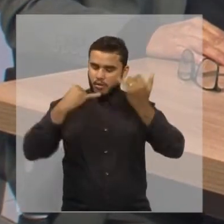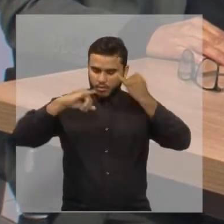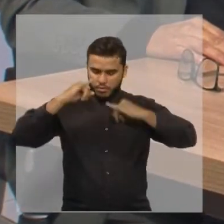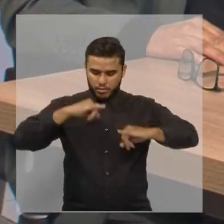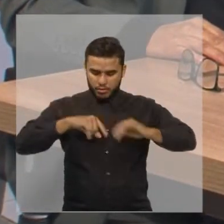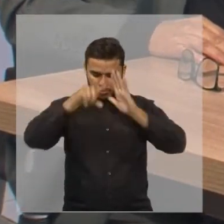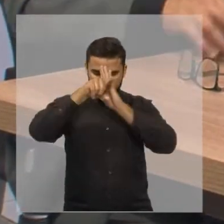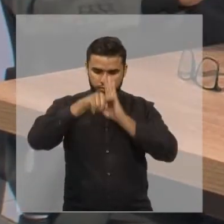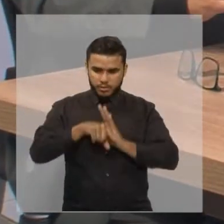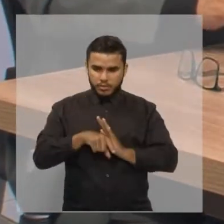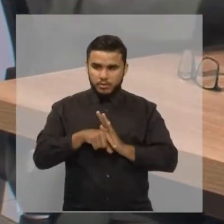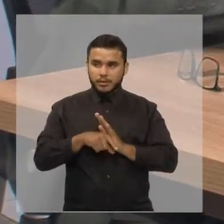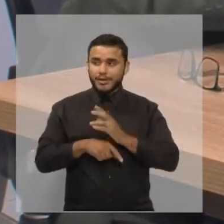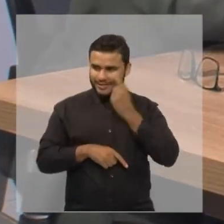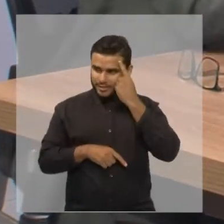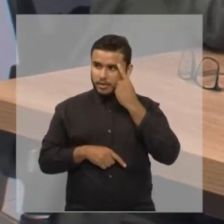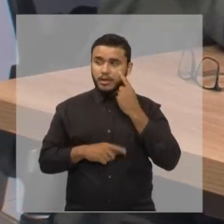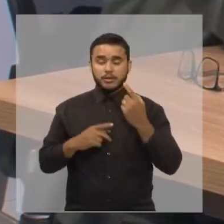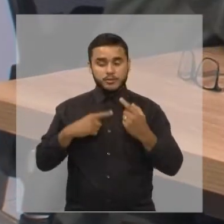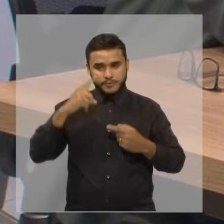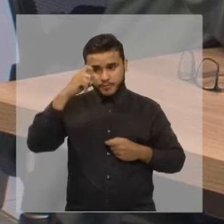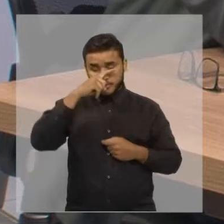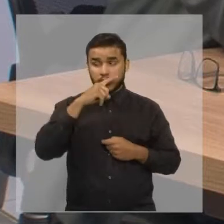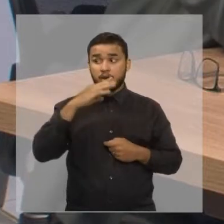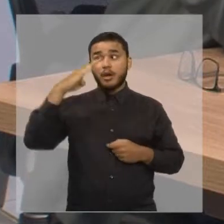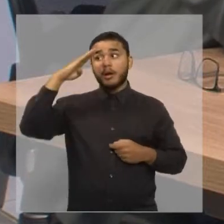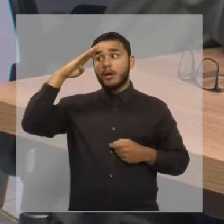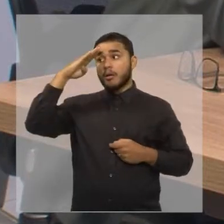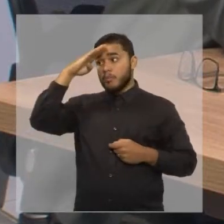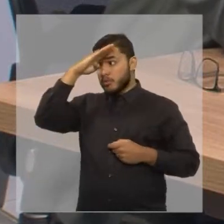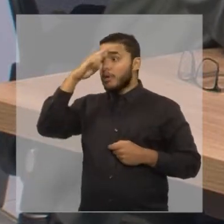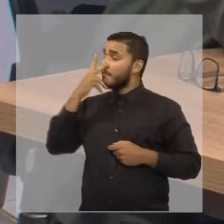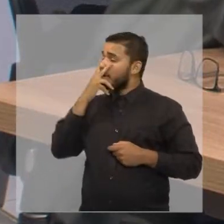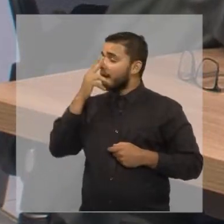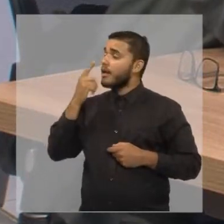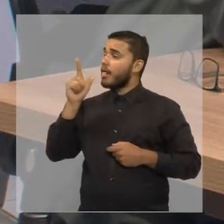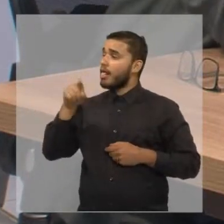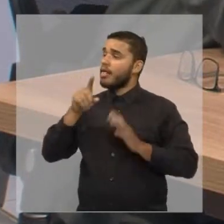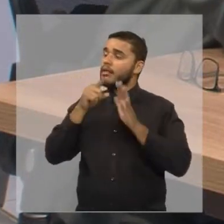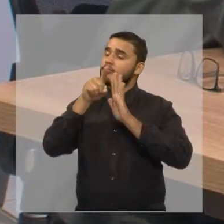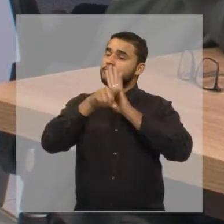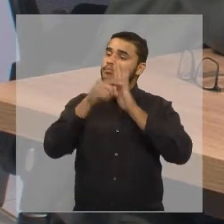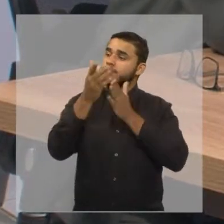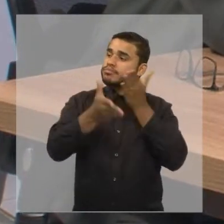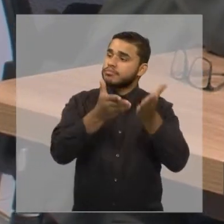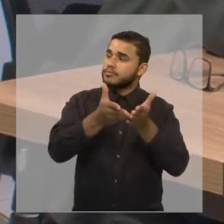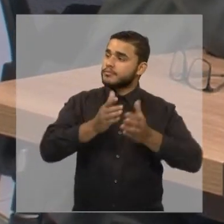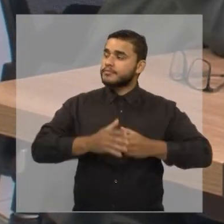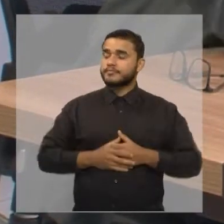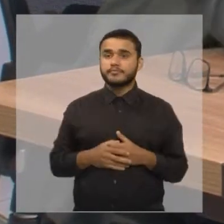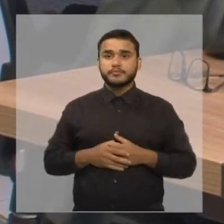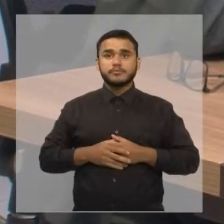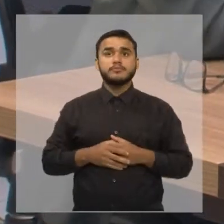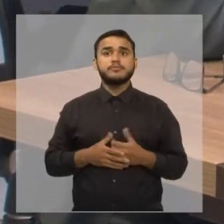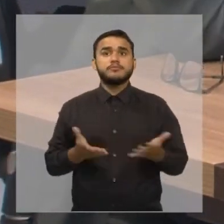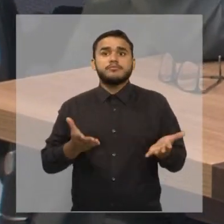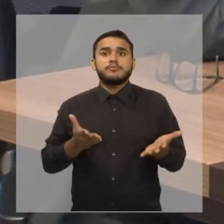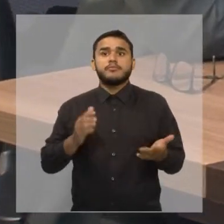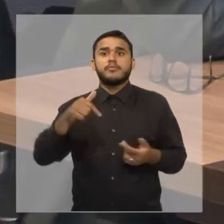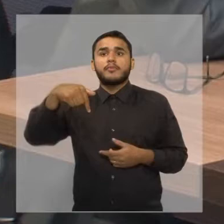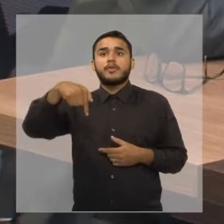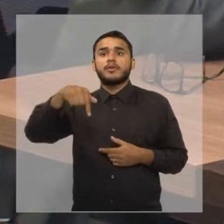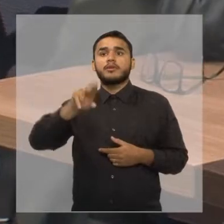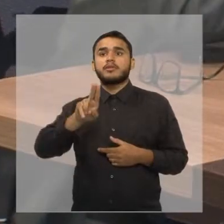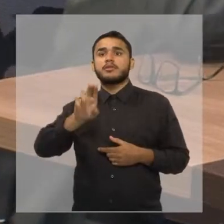que vinha, não podia funcionar. Reginaldo, todo esse discurso de que esse governo é moral, ele para no Queiroz. Ele para aí,